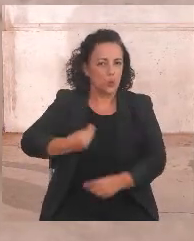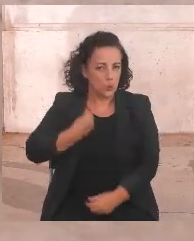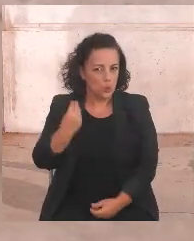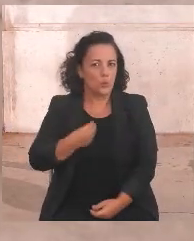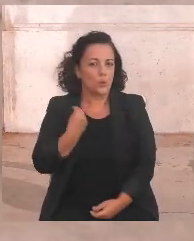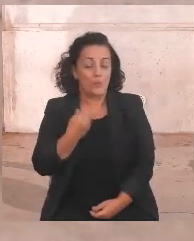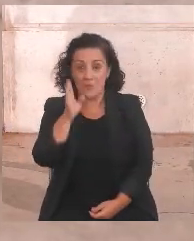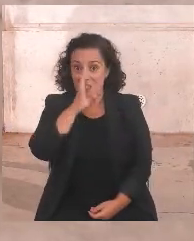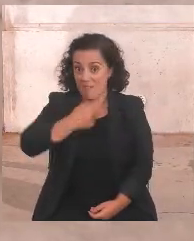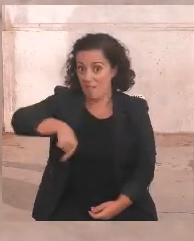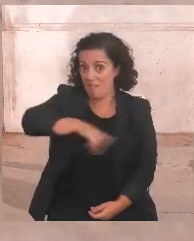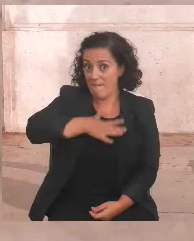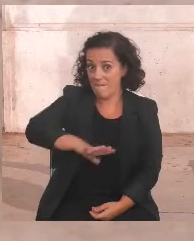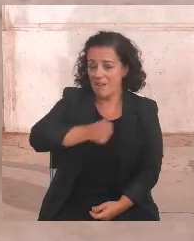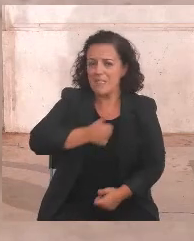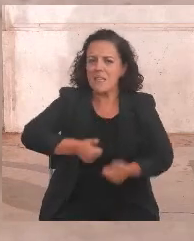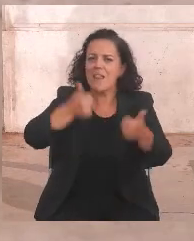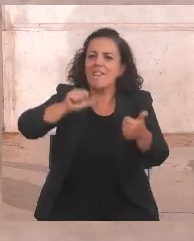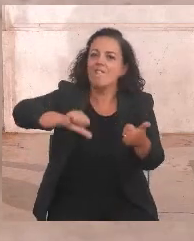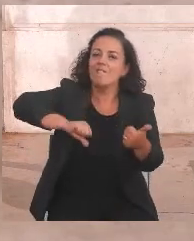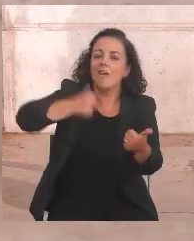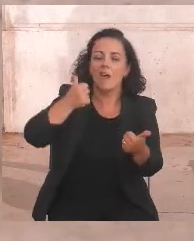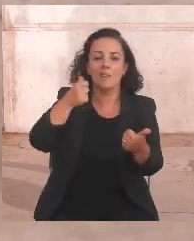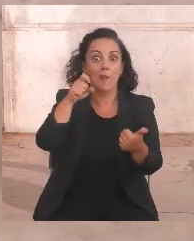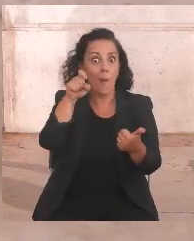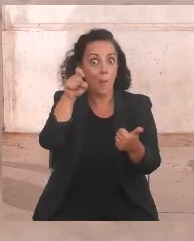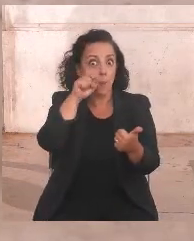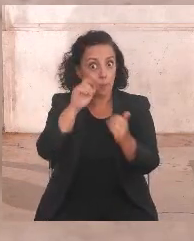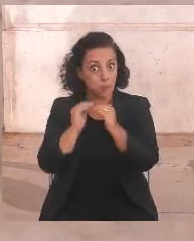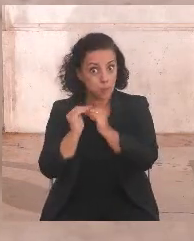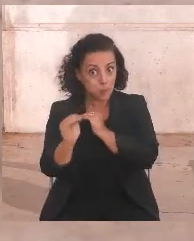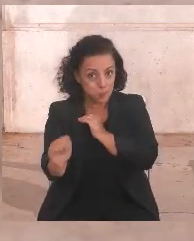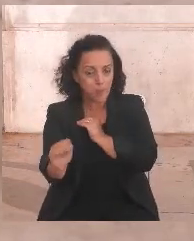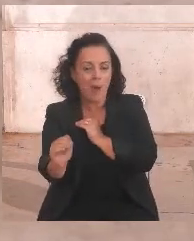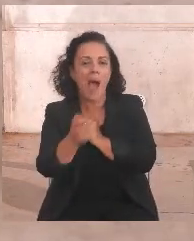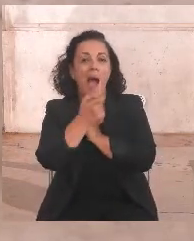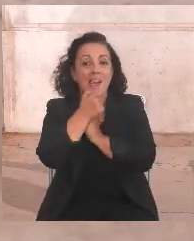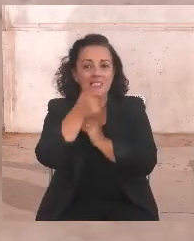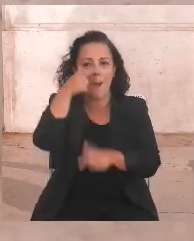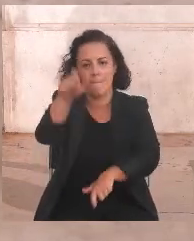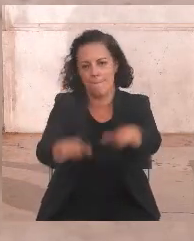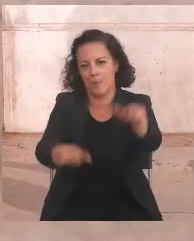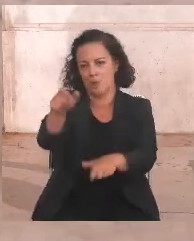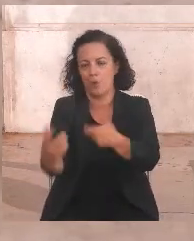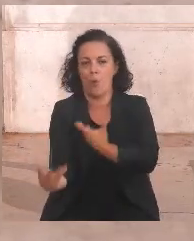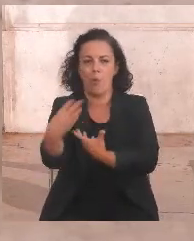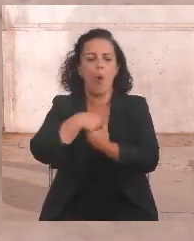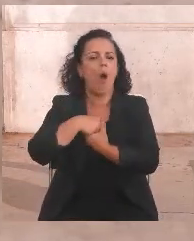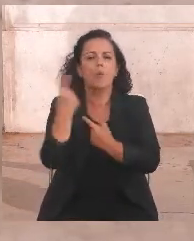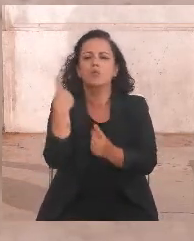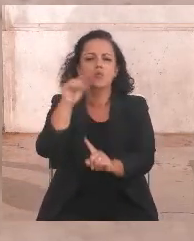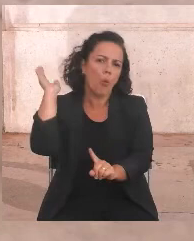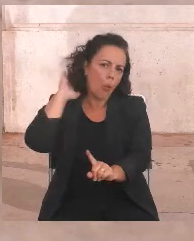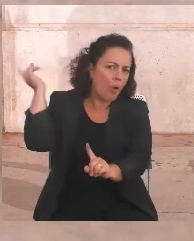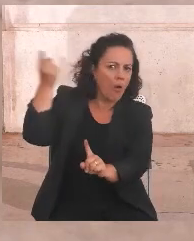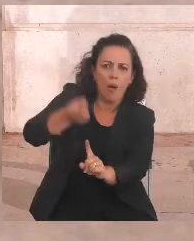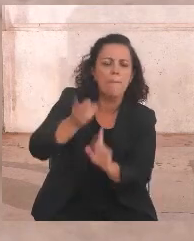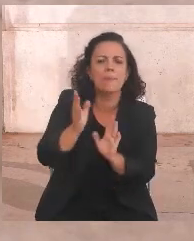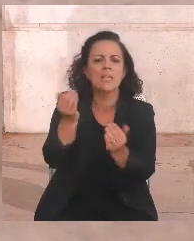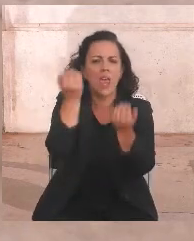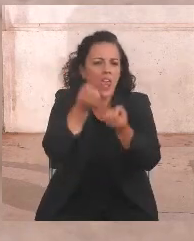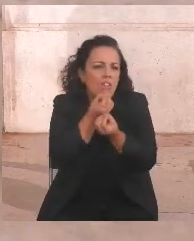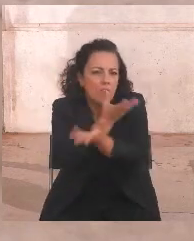sustentável faz com as pessoas, não se impõe às pessoas. É preciso, meus amigos,